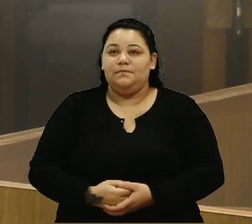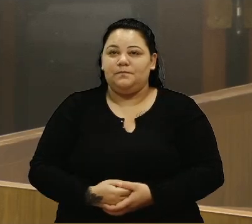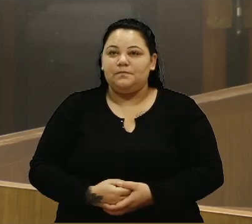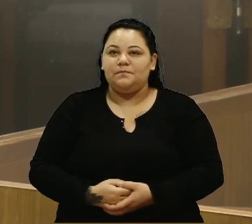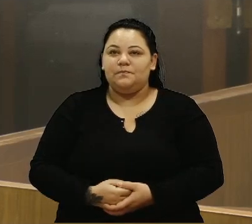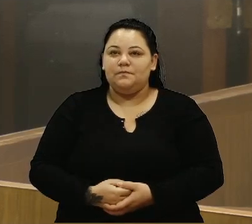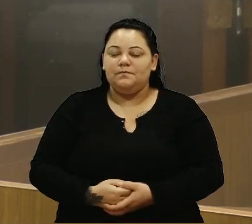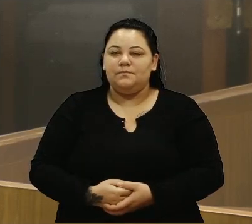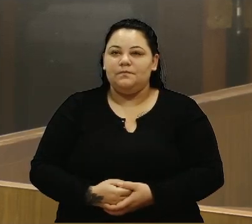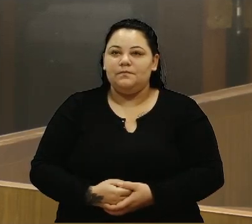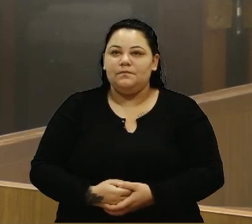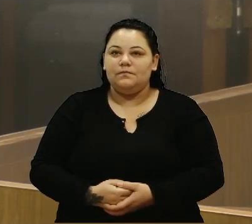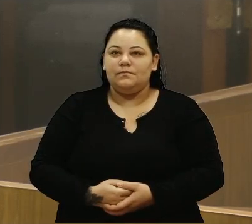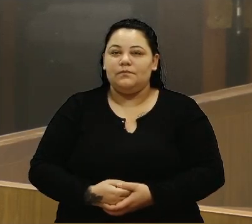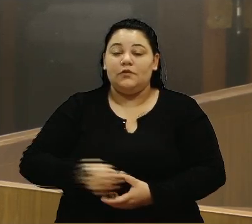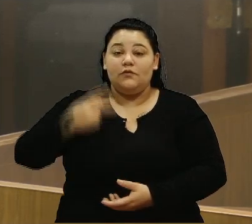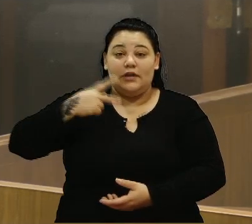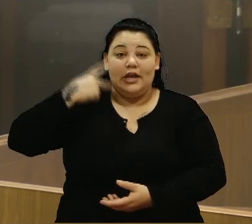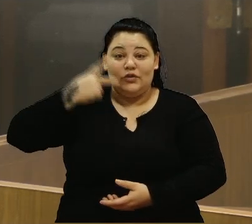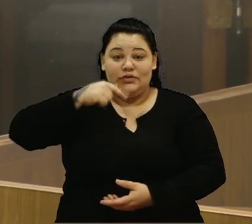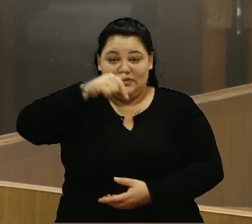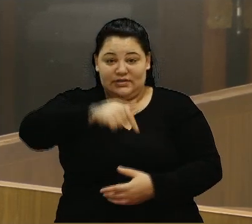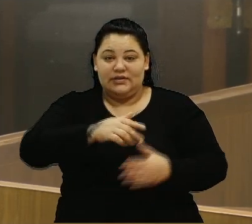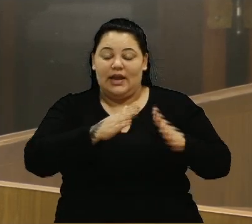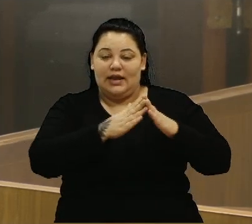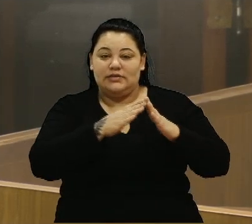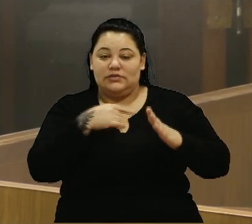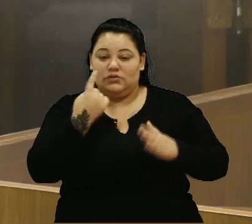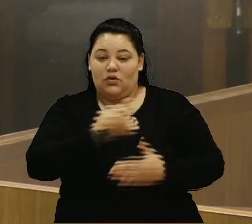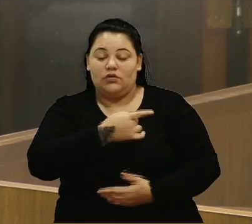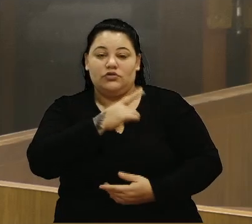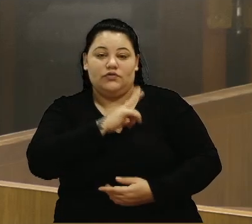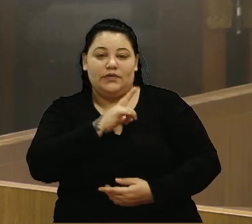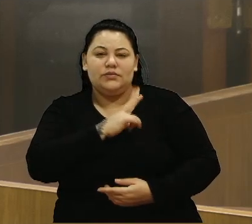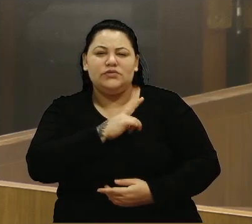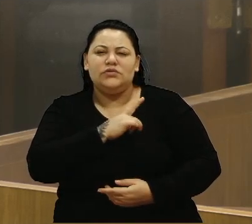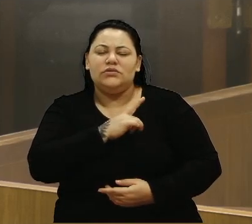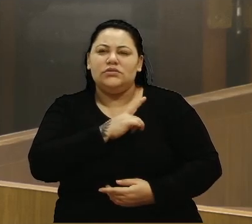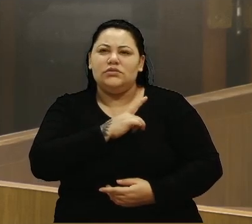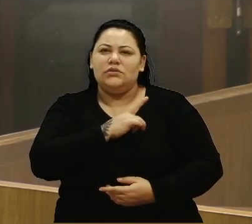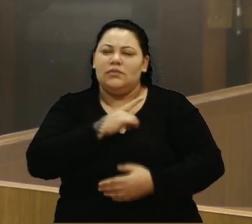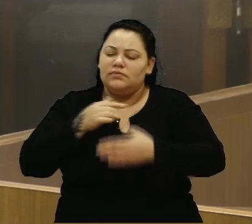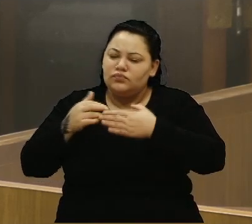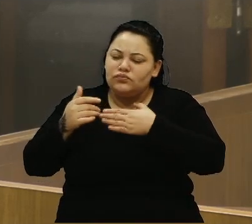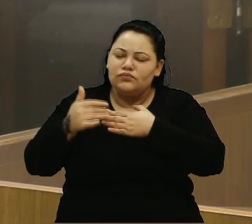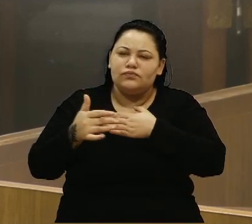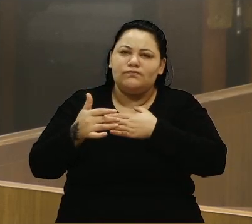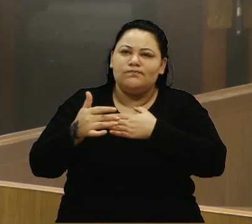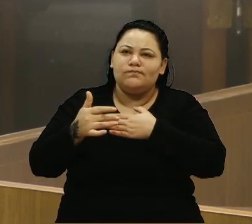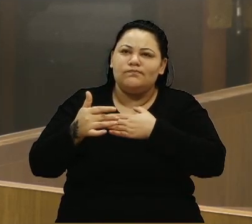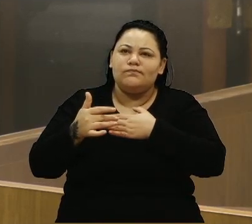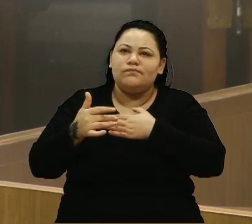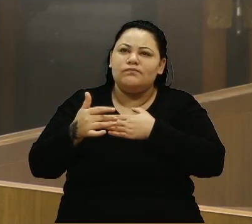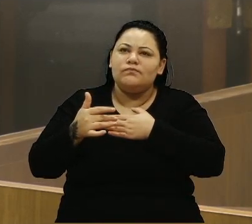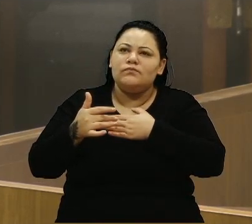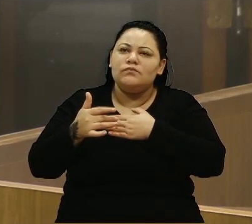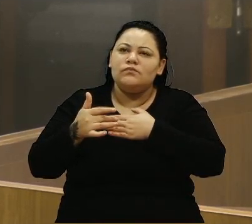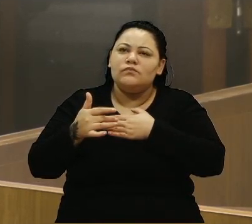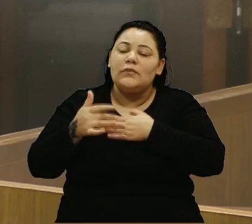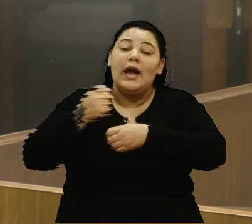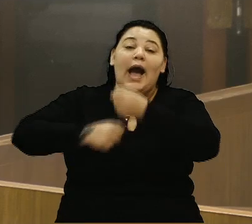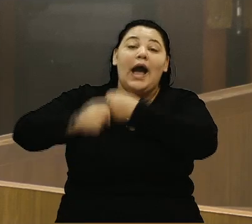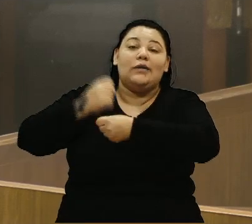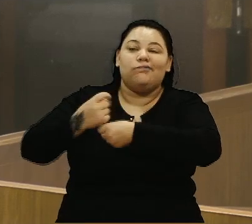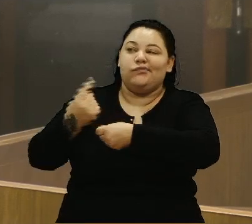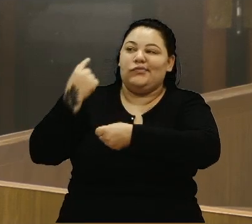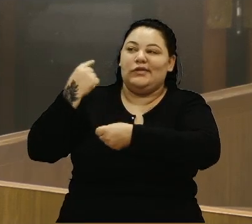dos vereadores dessa casa que a gente teve há longos anos atrás, que foi o